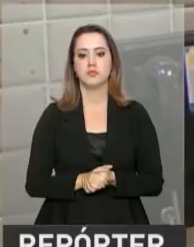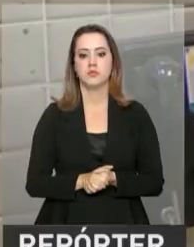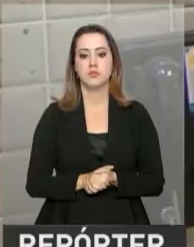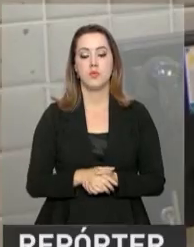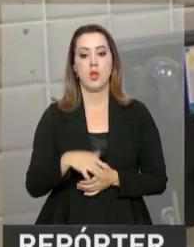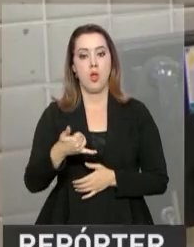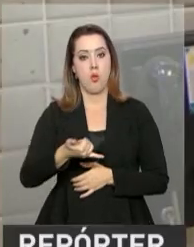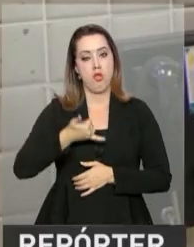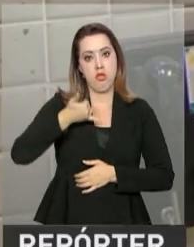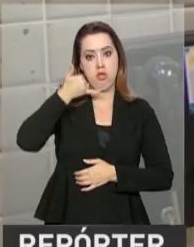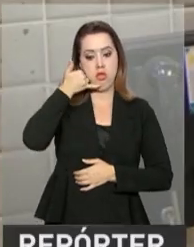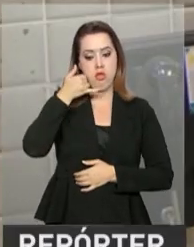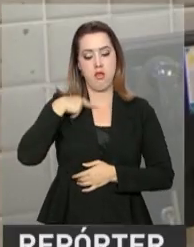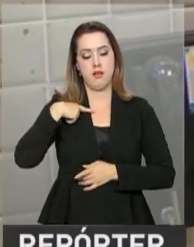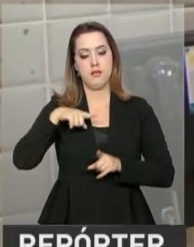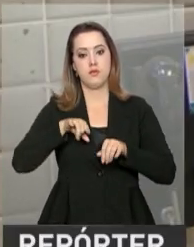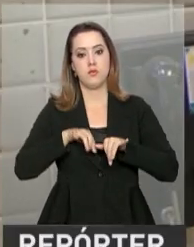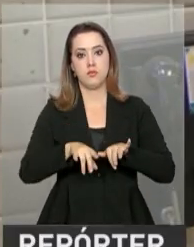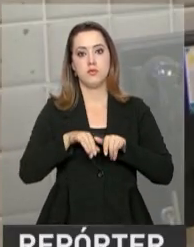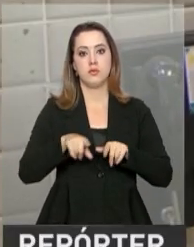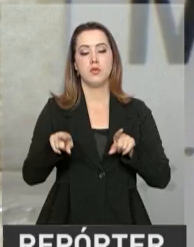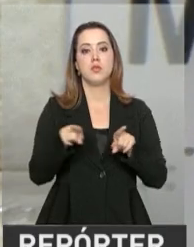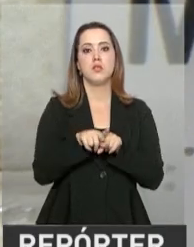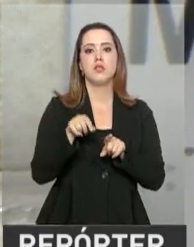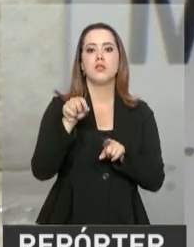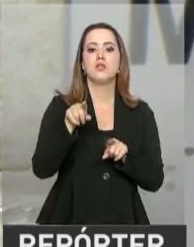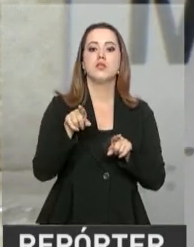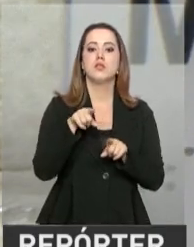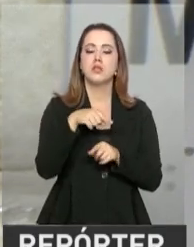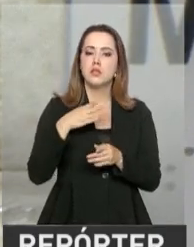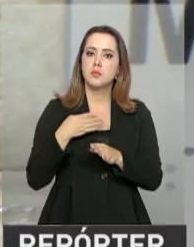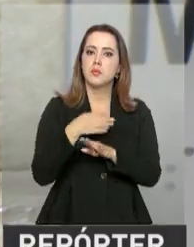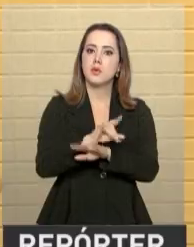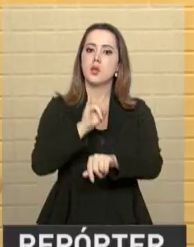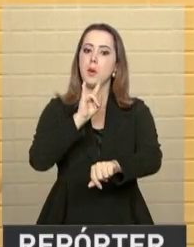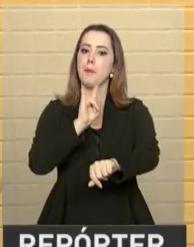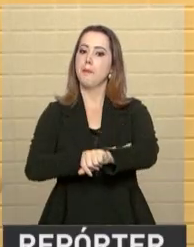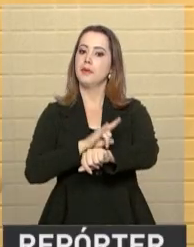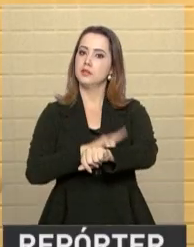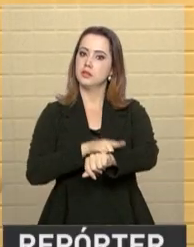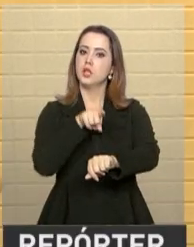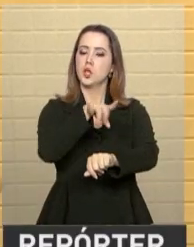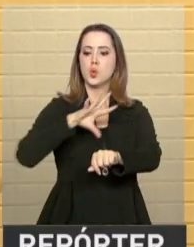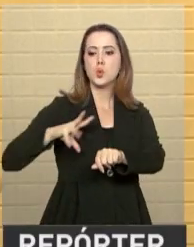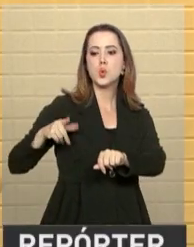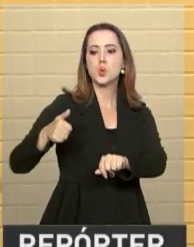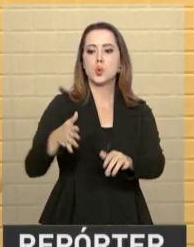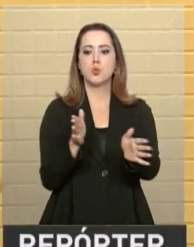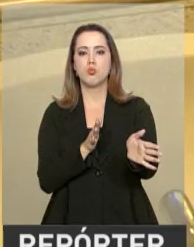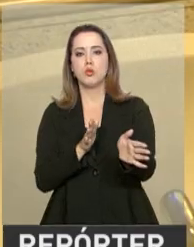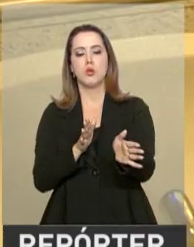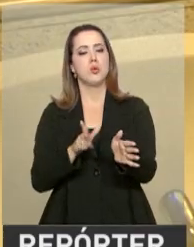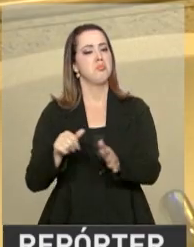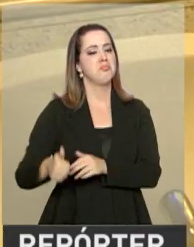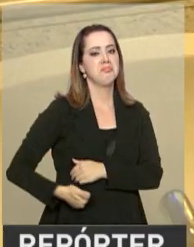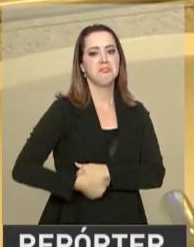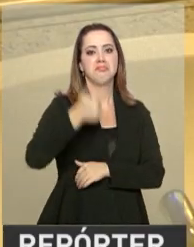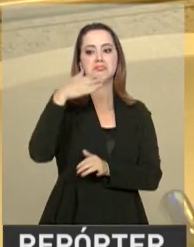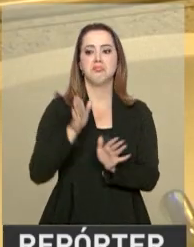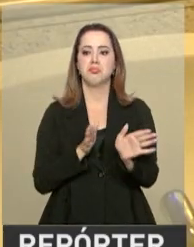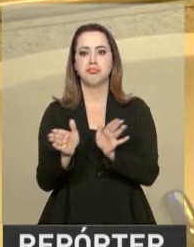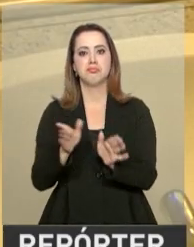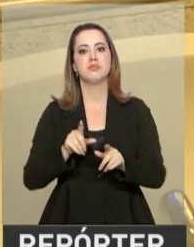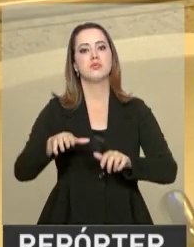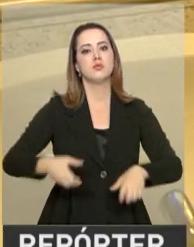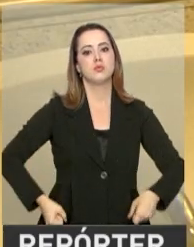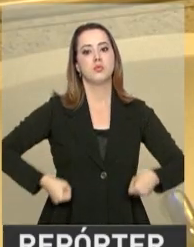Legal. Telefones mais baixos também estão disponíveis. E no trajeto encontramos banheiros totalmente adaptados, com barras de apoio